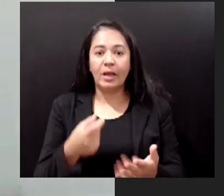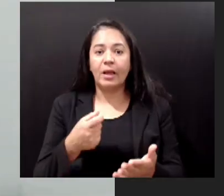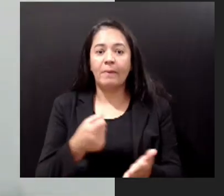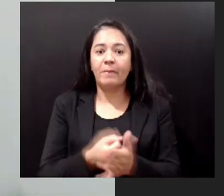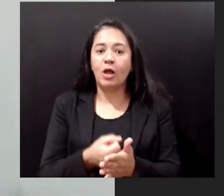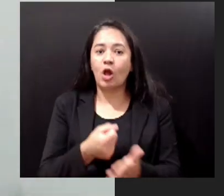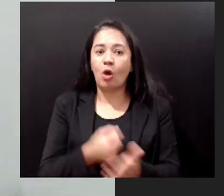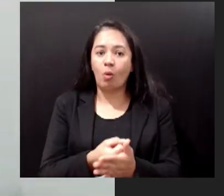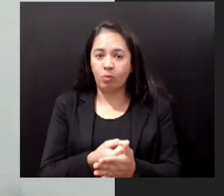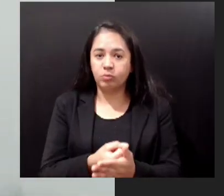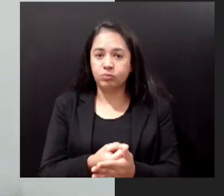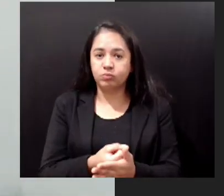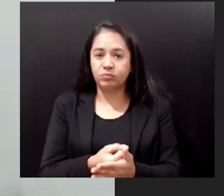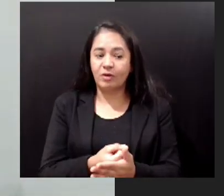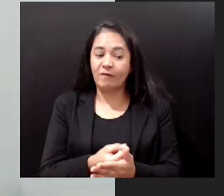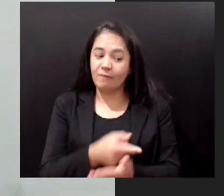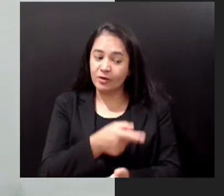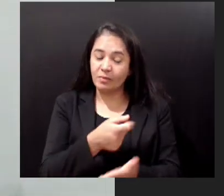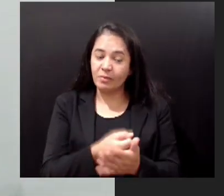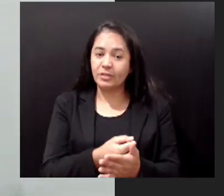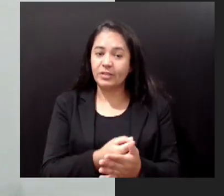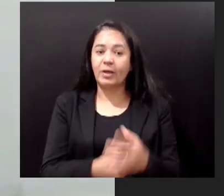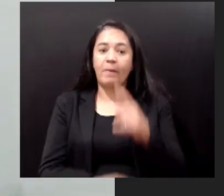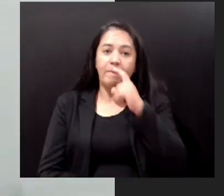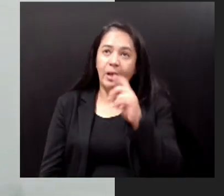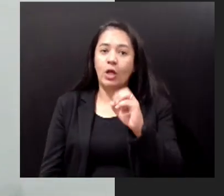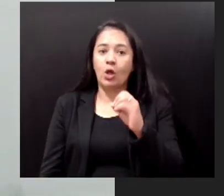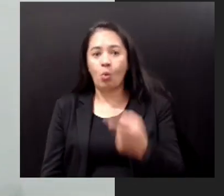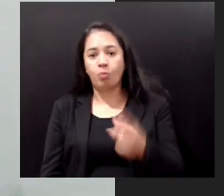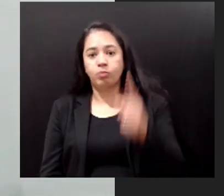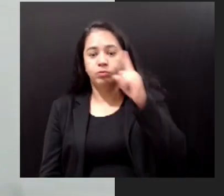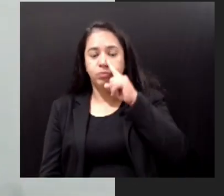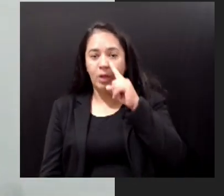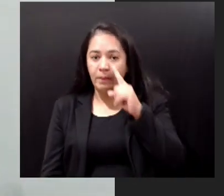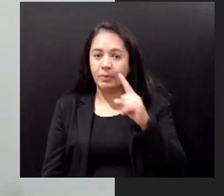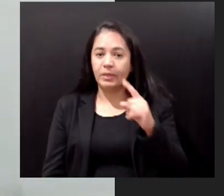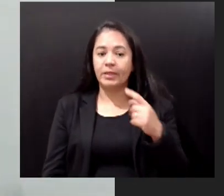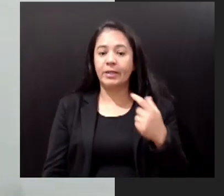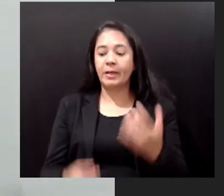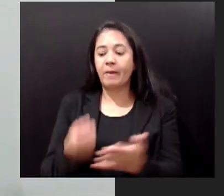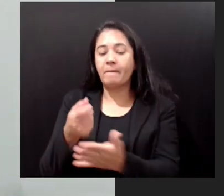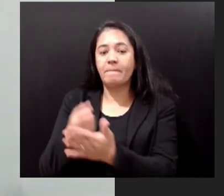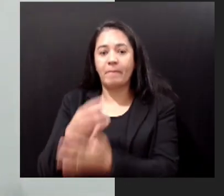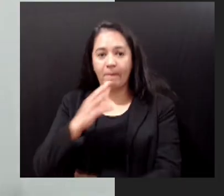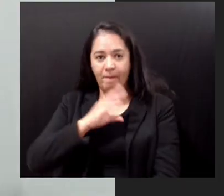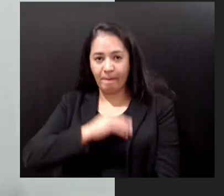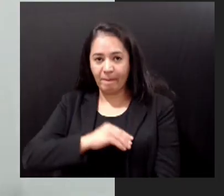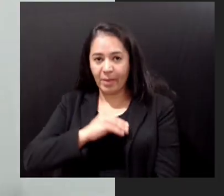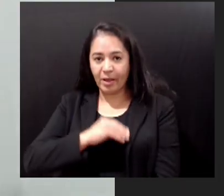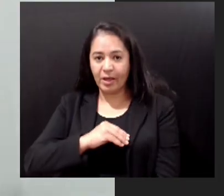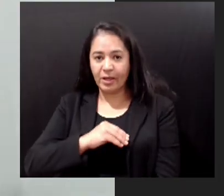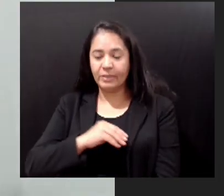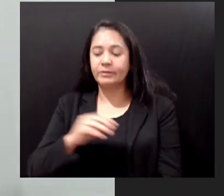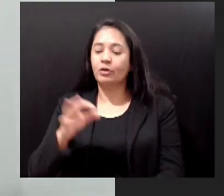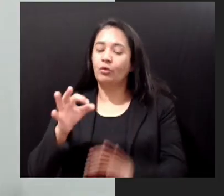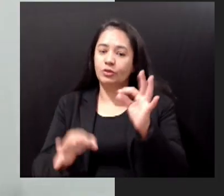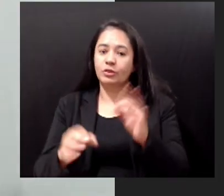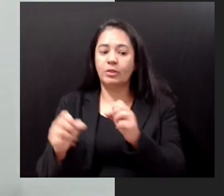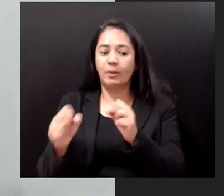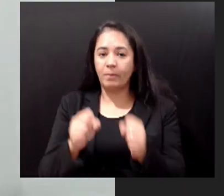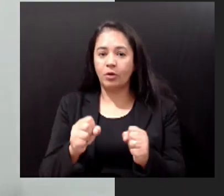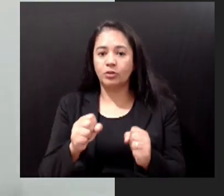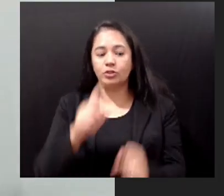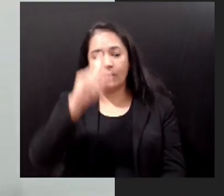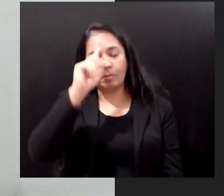para forçar que o pai ou a mãe, devedores de alimentos, paguem, o Poder Judiciário pode determinar a